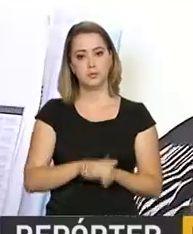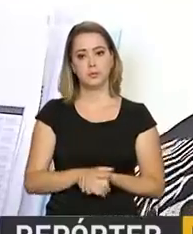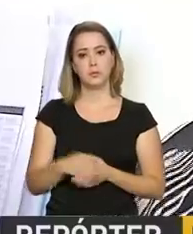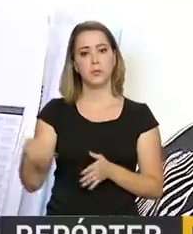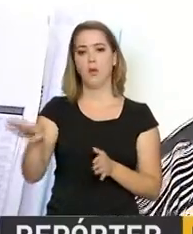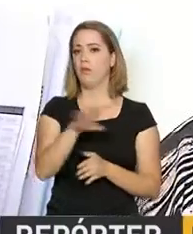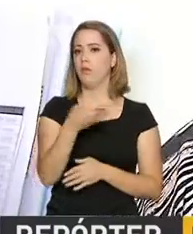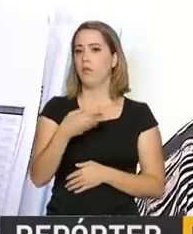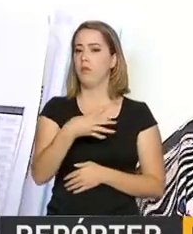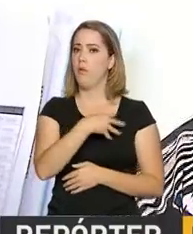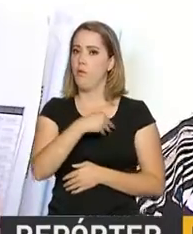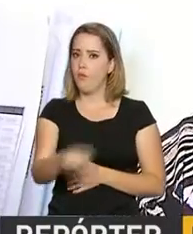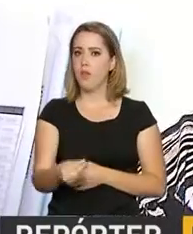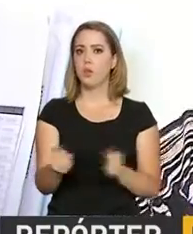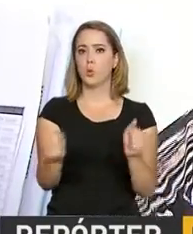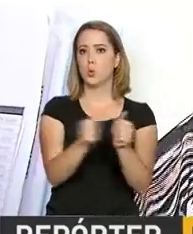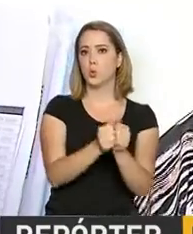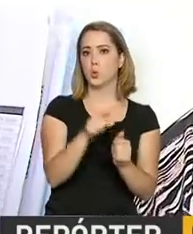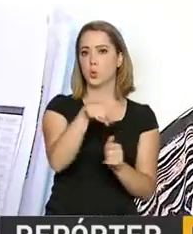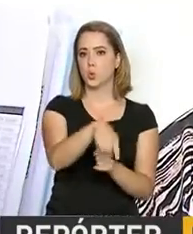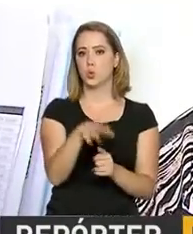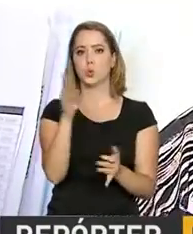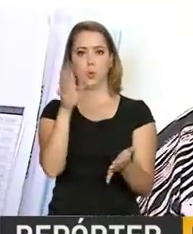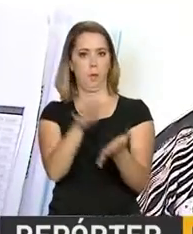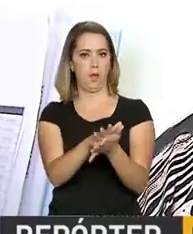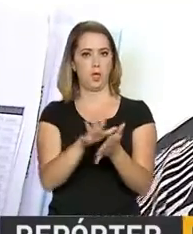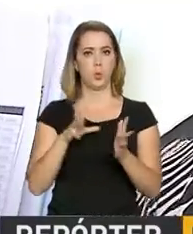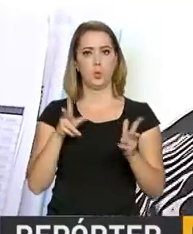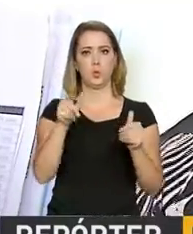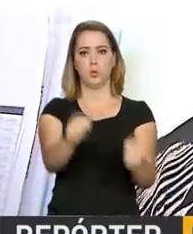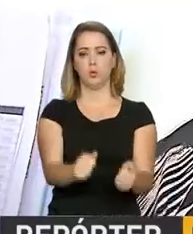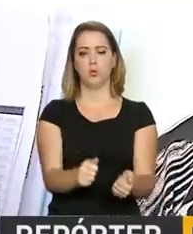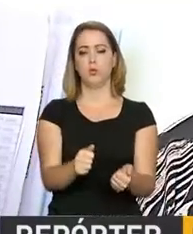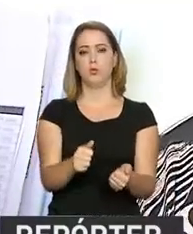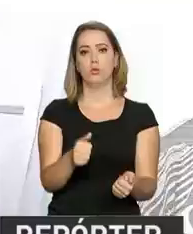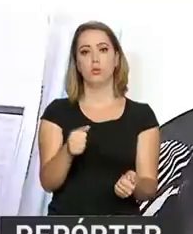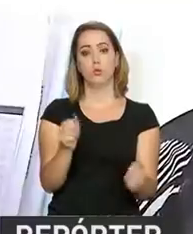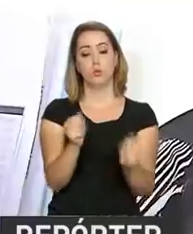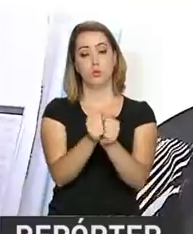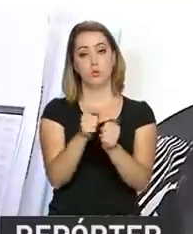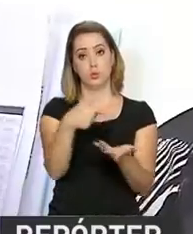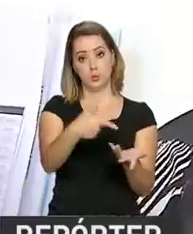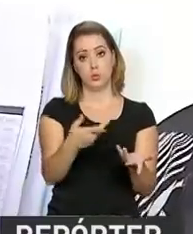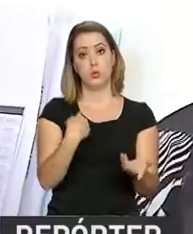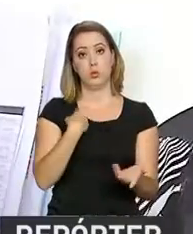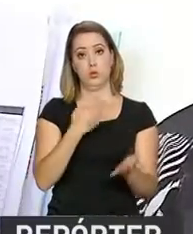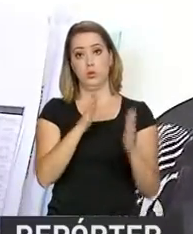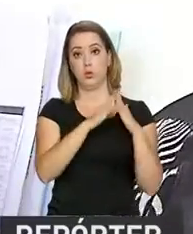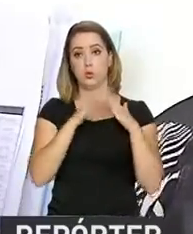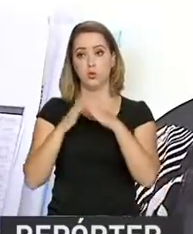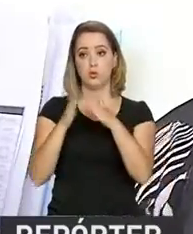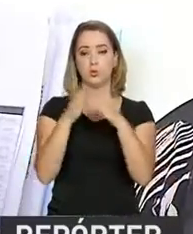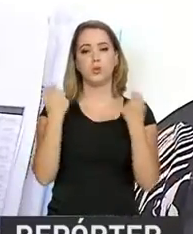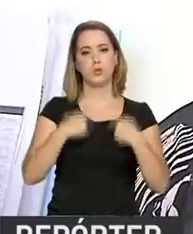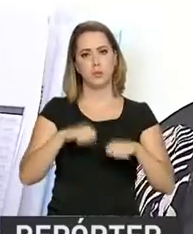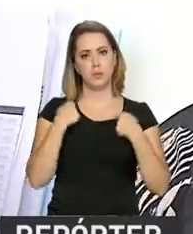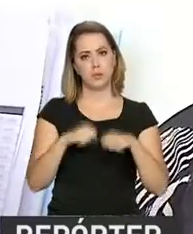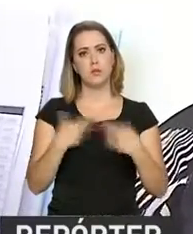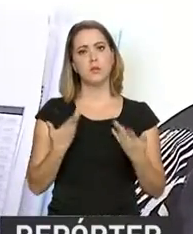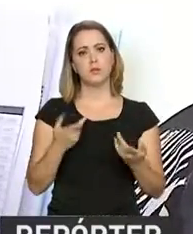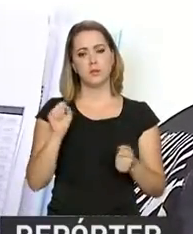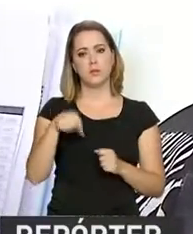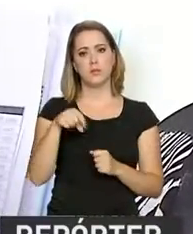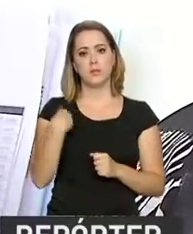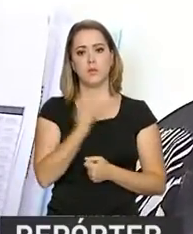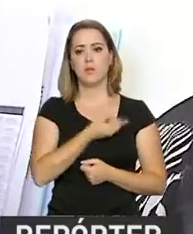filhos, trago o velho também, que ele tem diabetes. Pressão alta também. A gente mora aqui, a gente precisa das pessoas, porque a